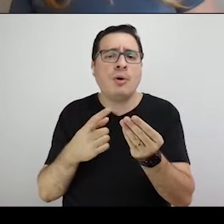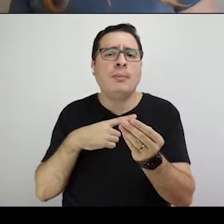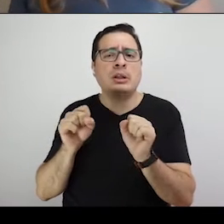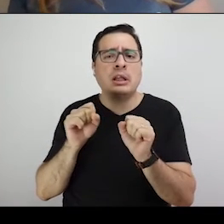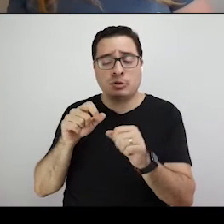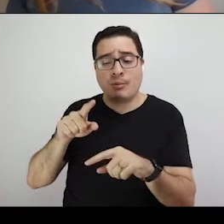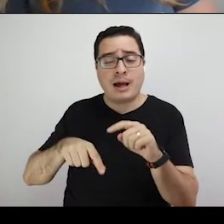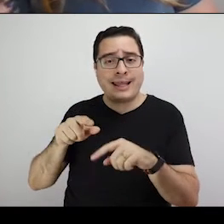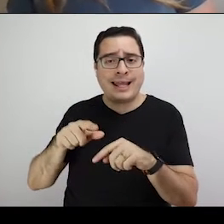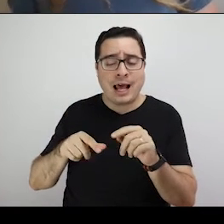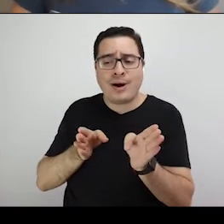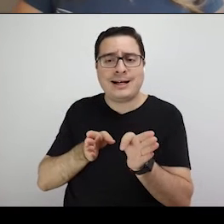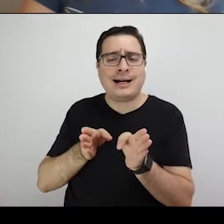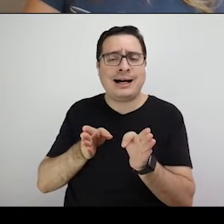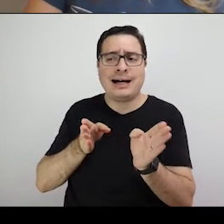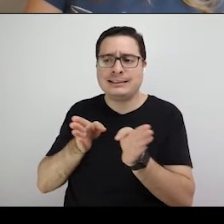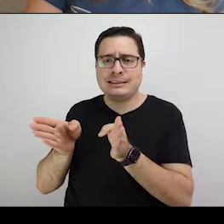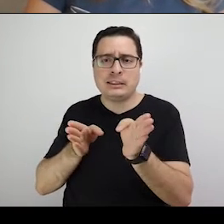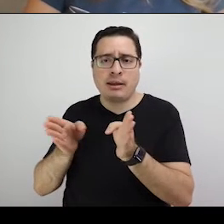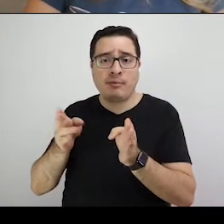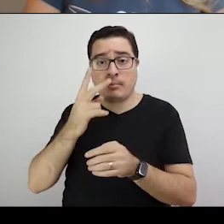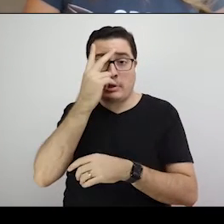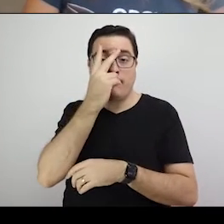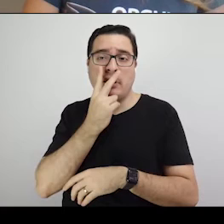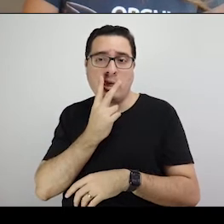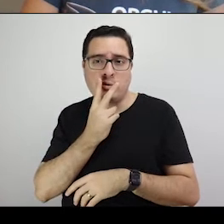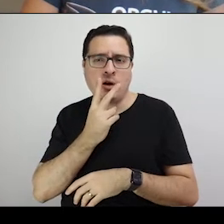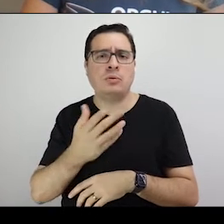materiais acessíveis para deficientes visuais?